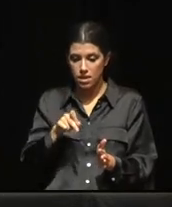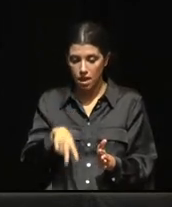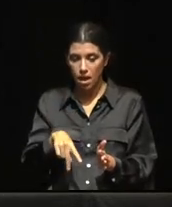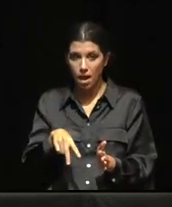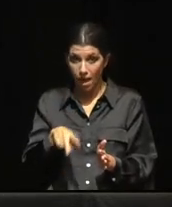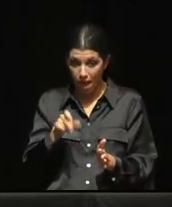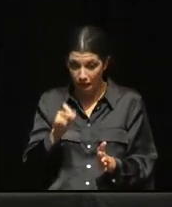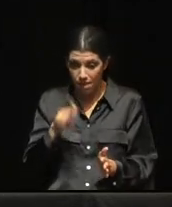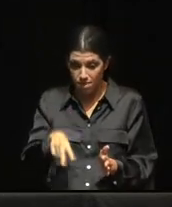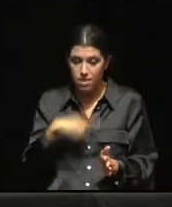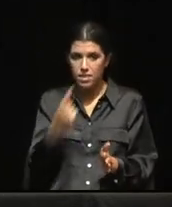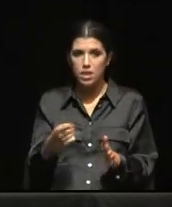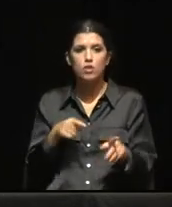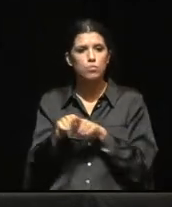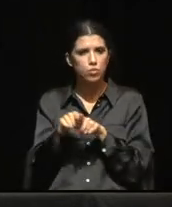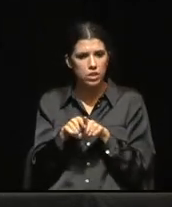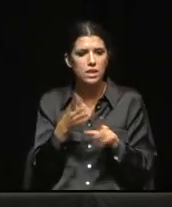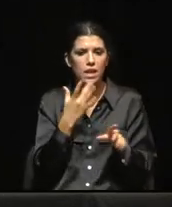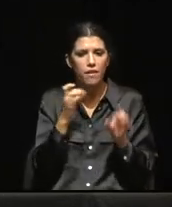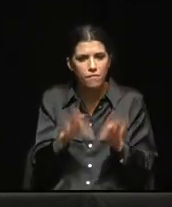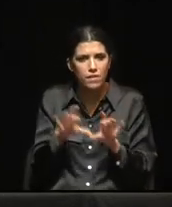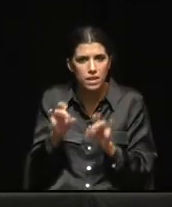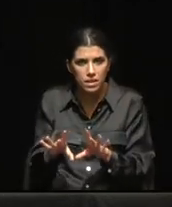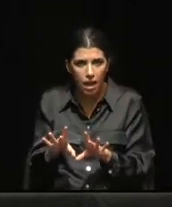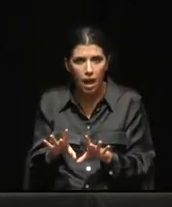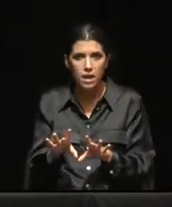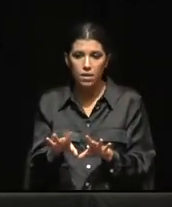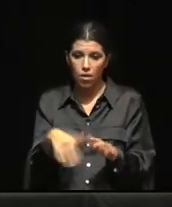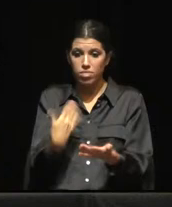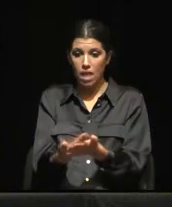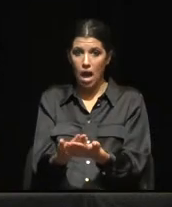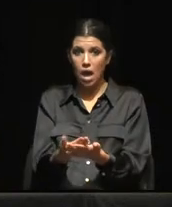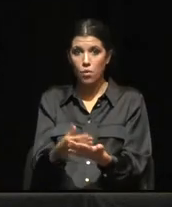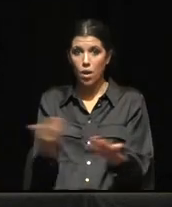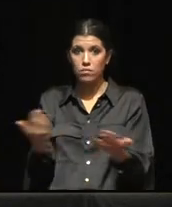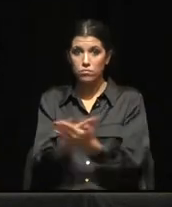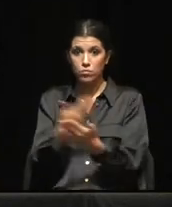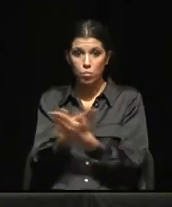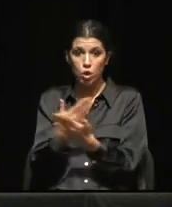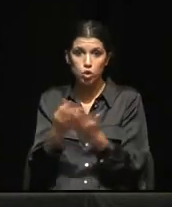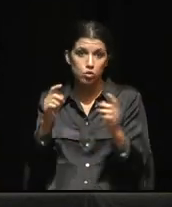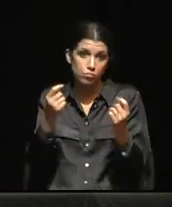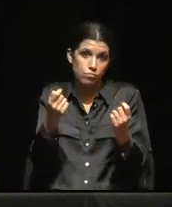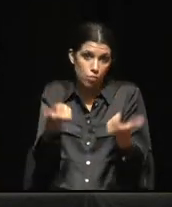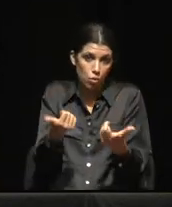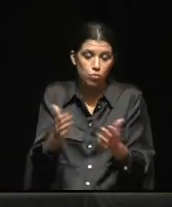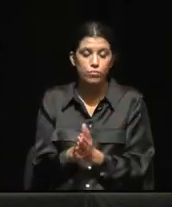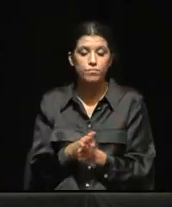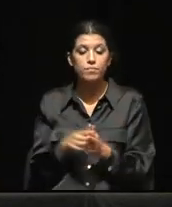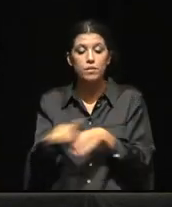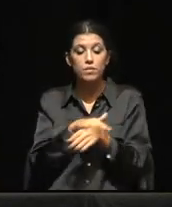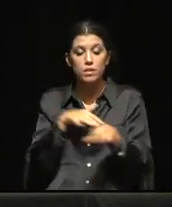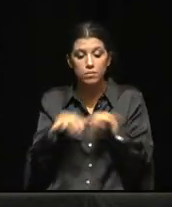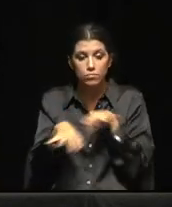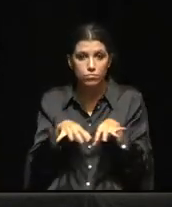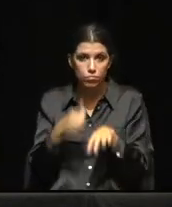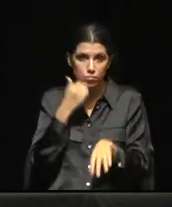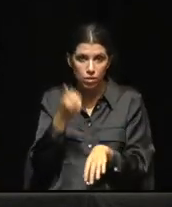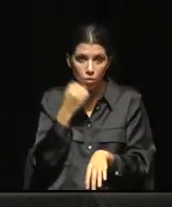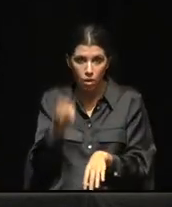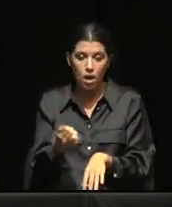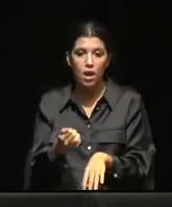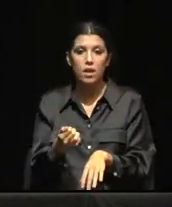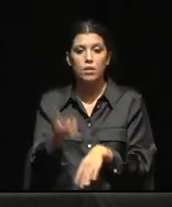emergências ajudam a explicar números de vítimas relativamente baixos não obstante o momento que se vive em Taiwan esse exemplo de